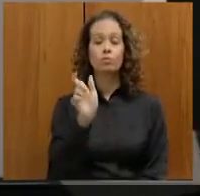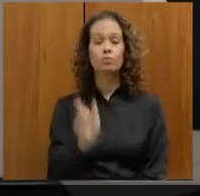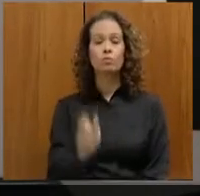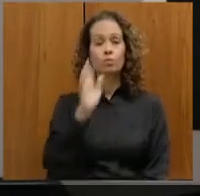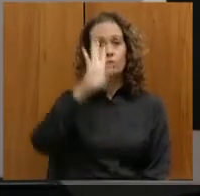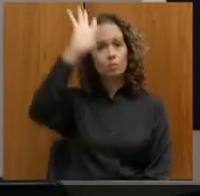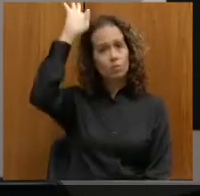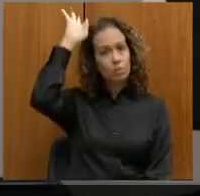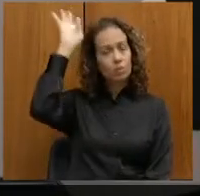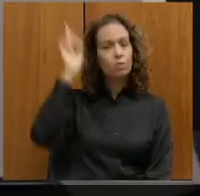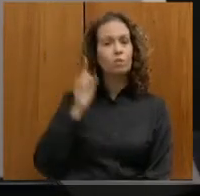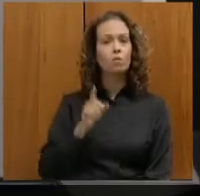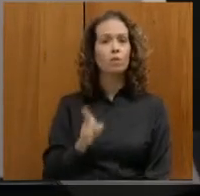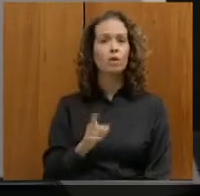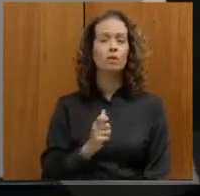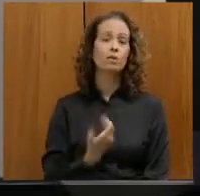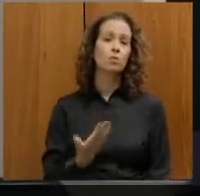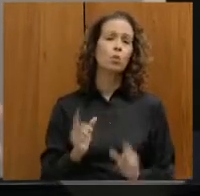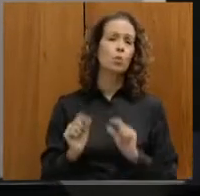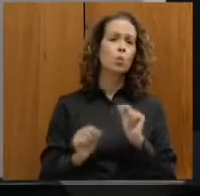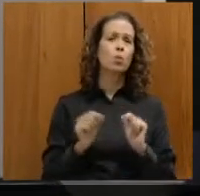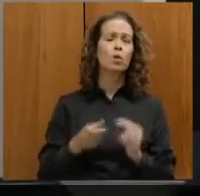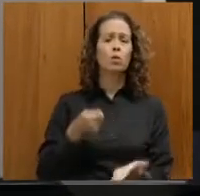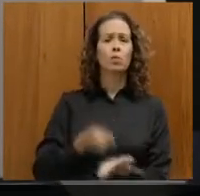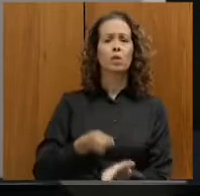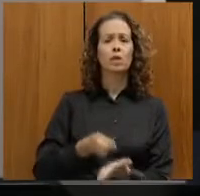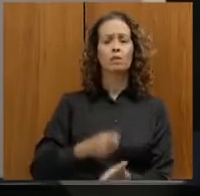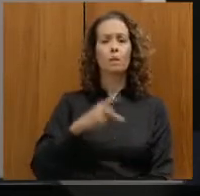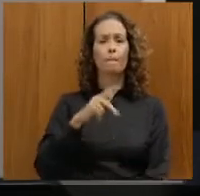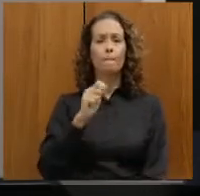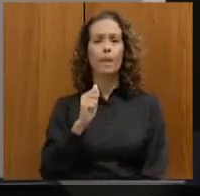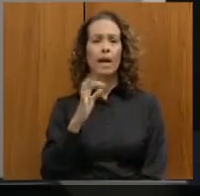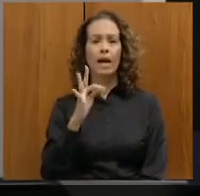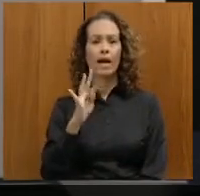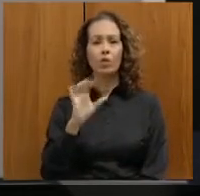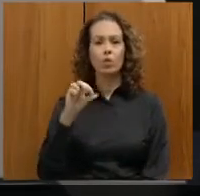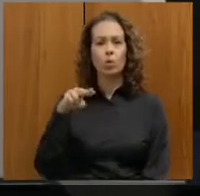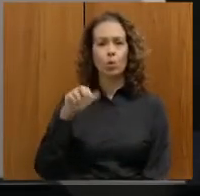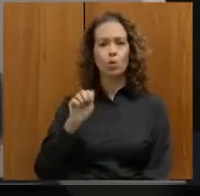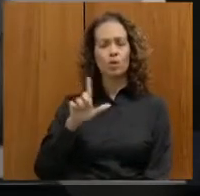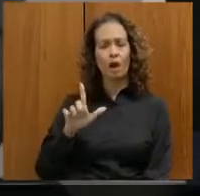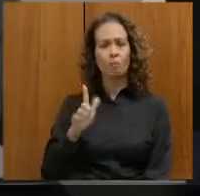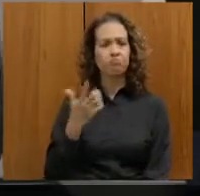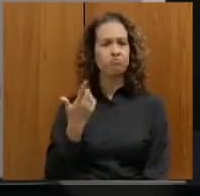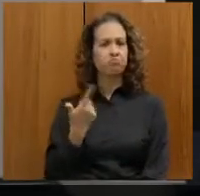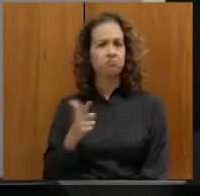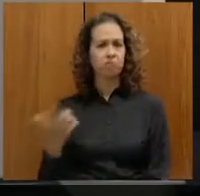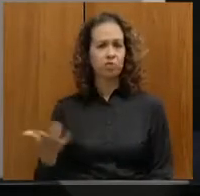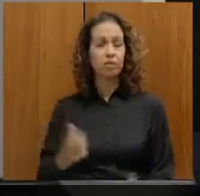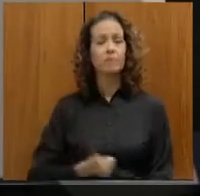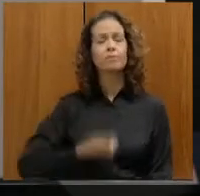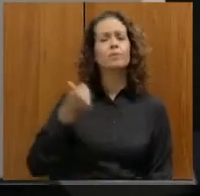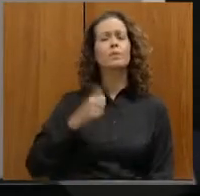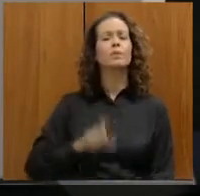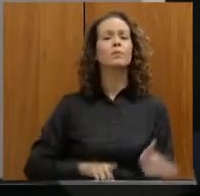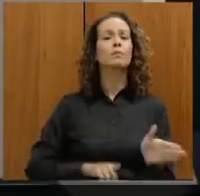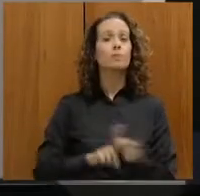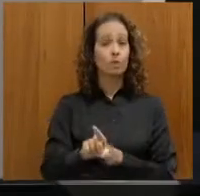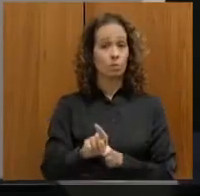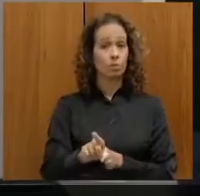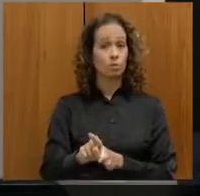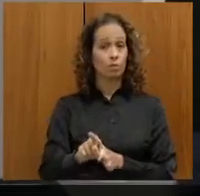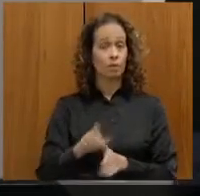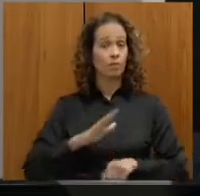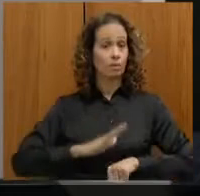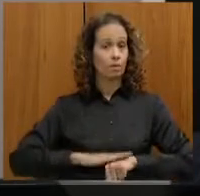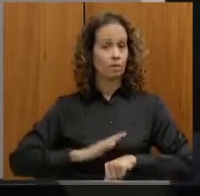que não haveria mais é obrigação patronal EA lei também fixou alíquota de 10 e meio por cento primeira pergunta que eu faço o senhor